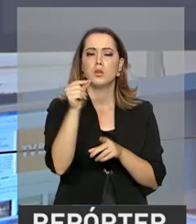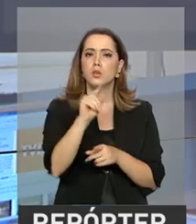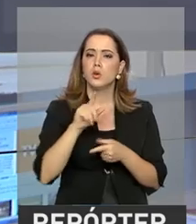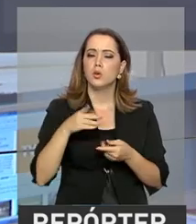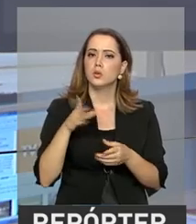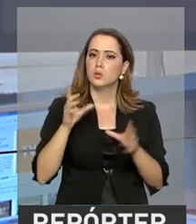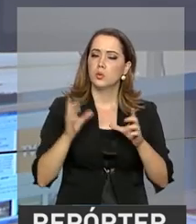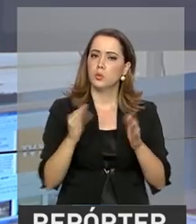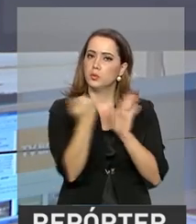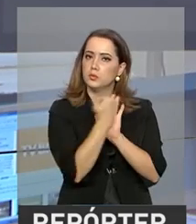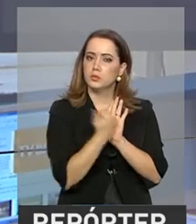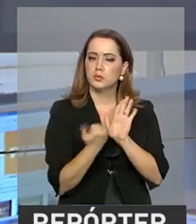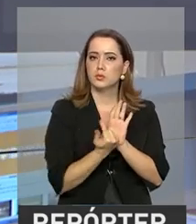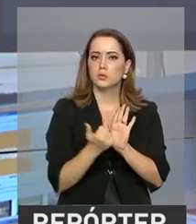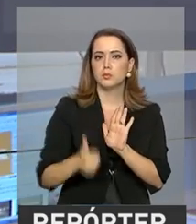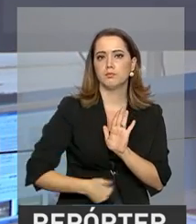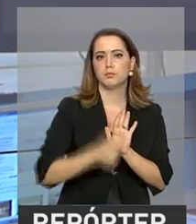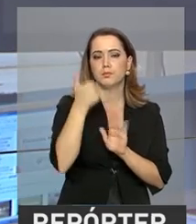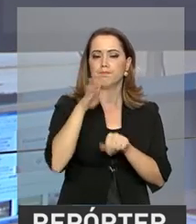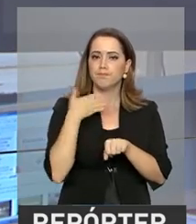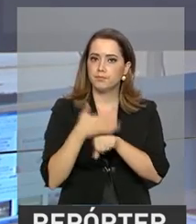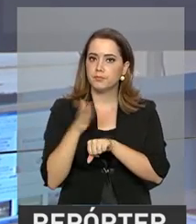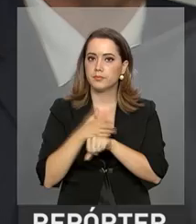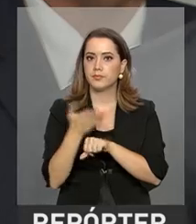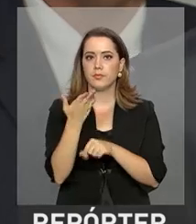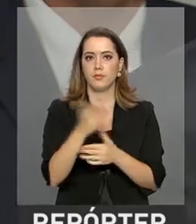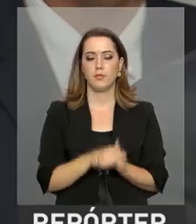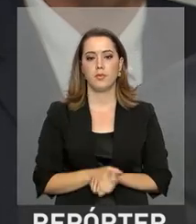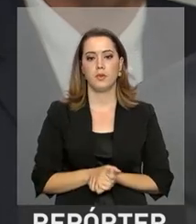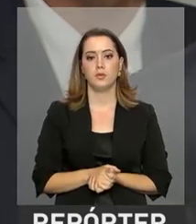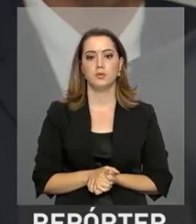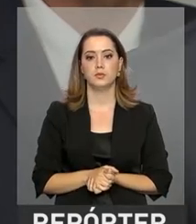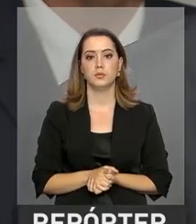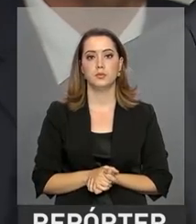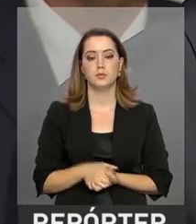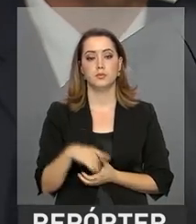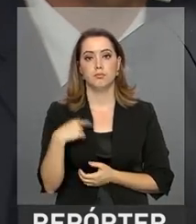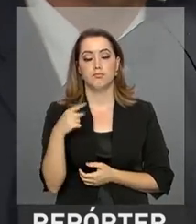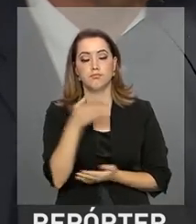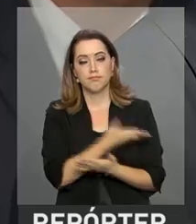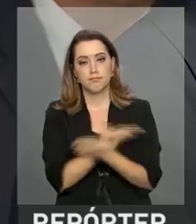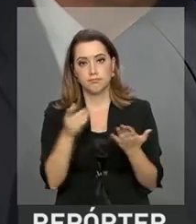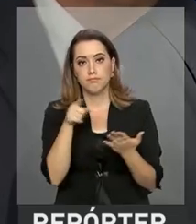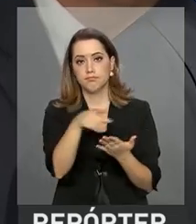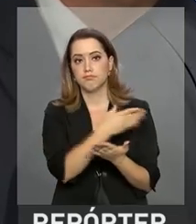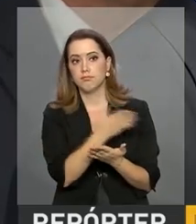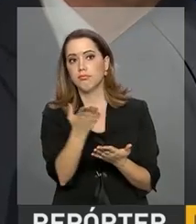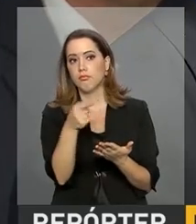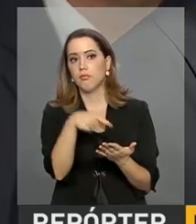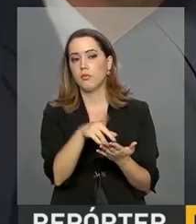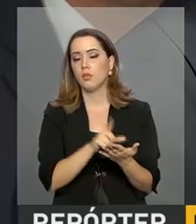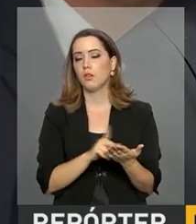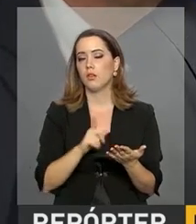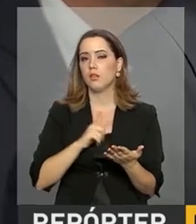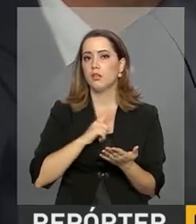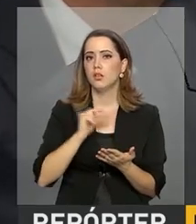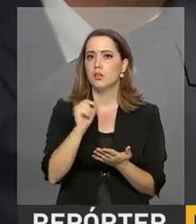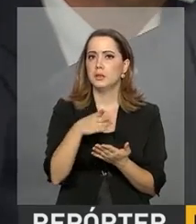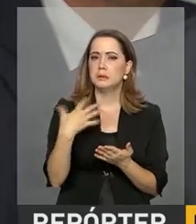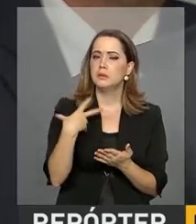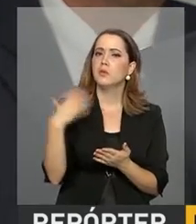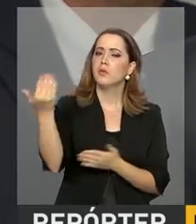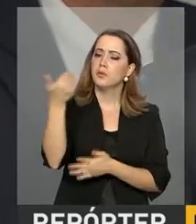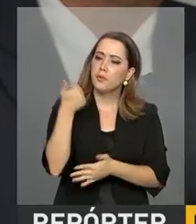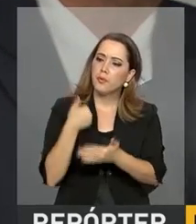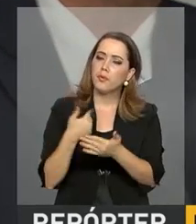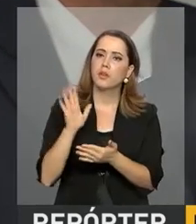apoio para que os esportistas possam Treinar esse pessoal ele eh eh eh ele vem sendo